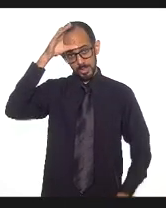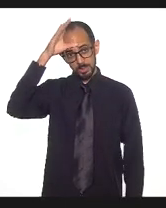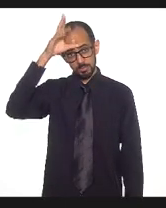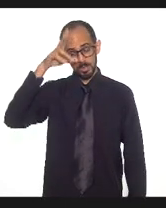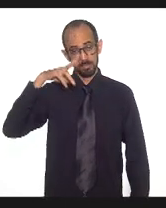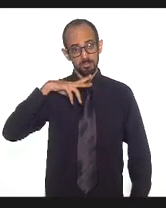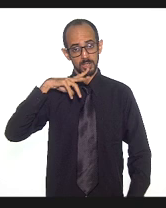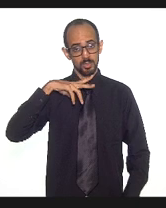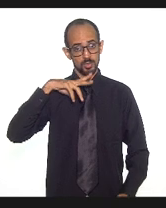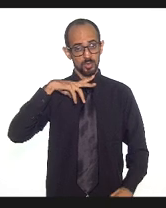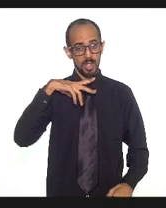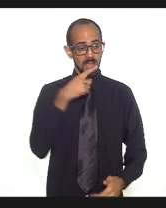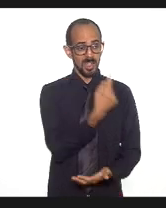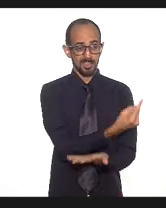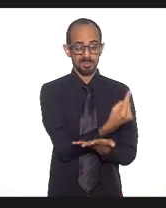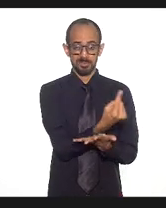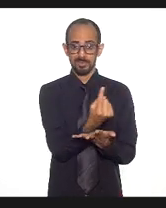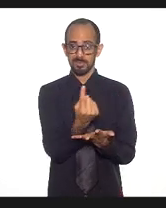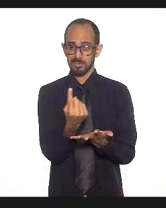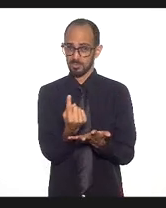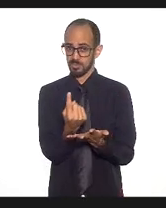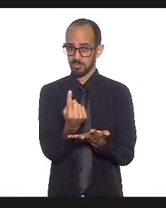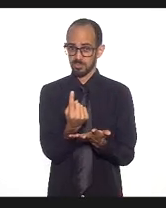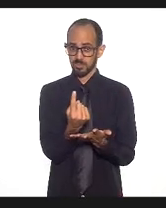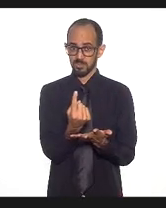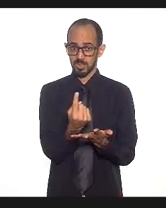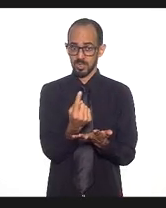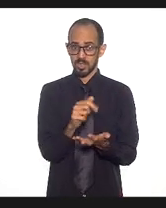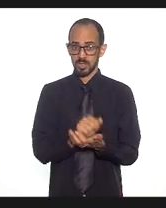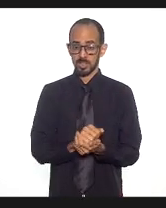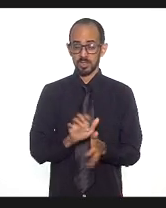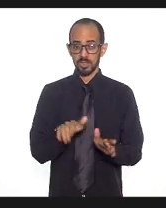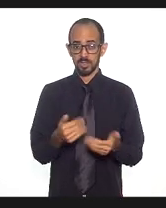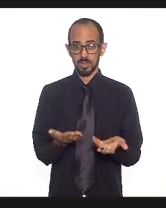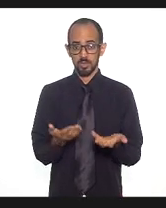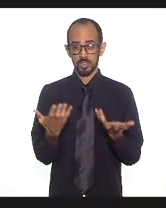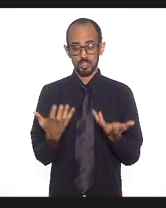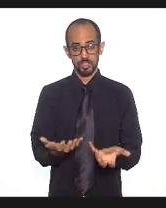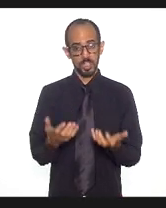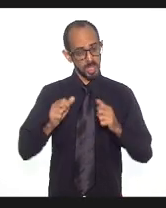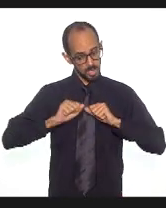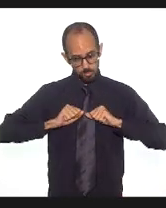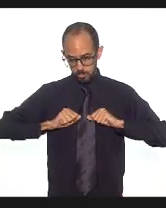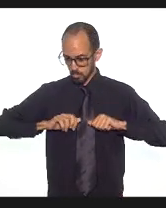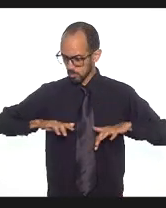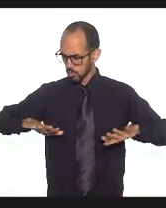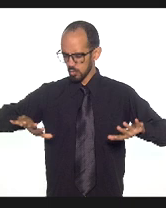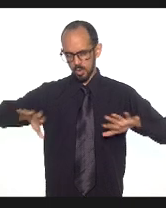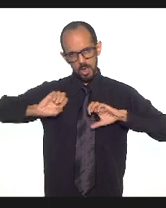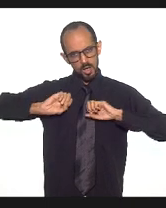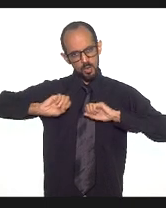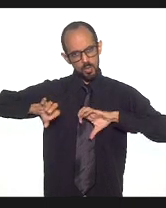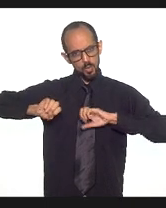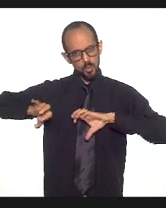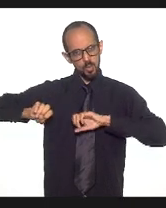de determinadas pessoas. Então, uma das coisas que a gente pretende é difundir esse conhecimento, né, e fazer com que...